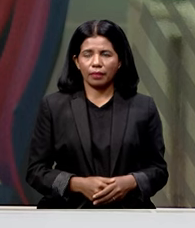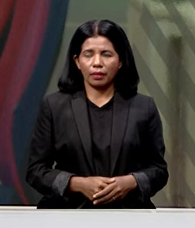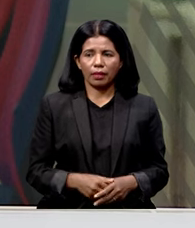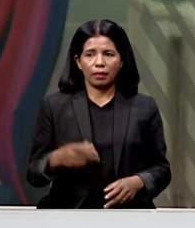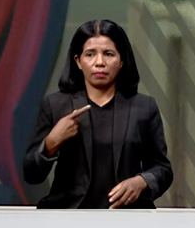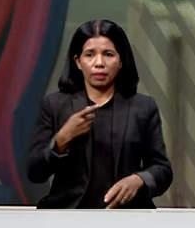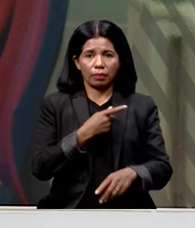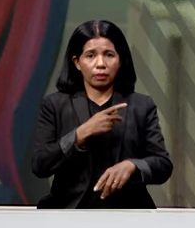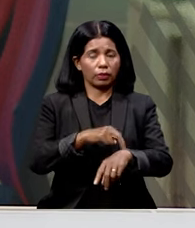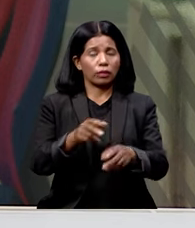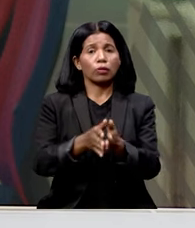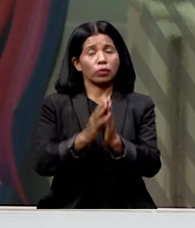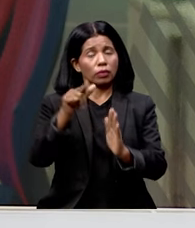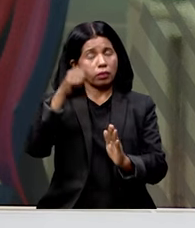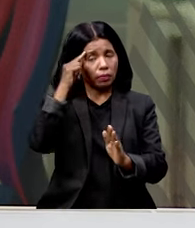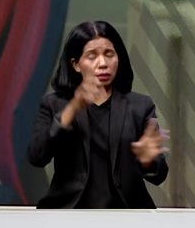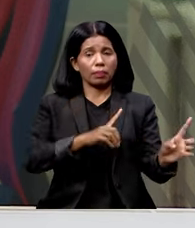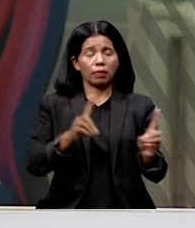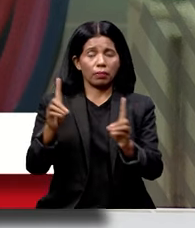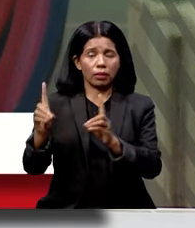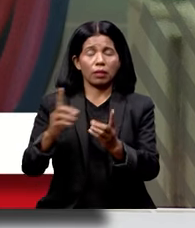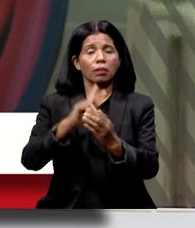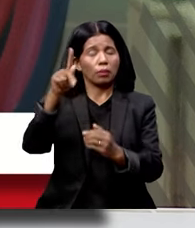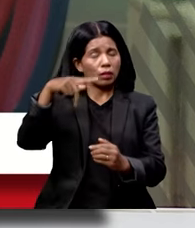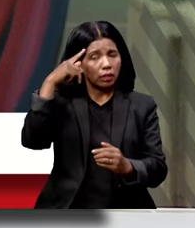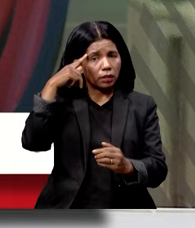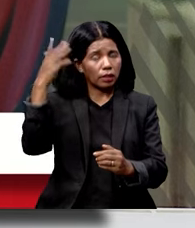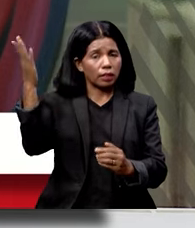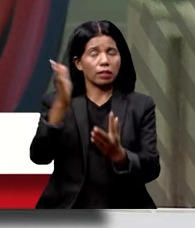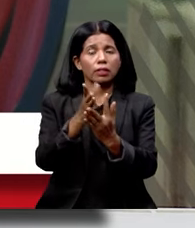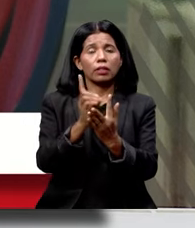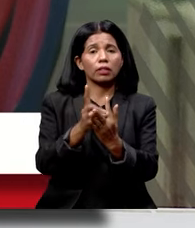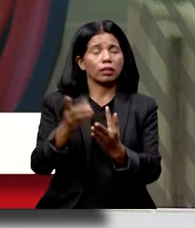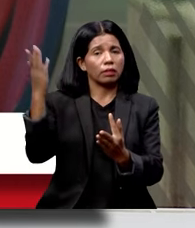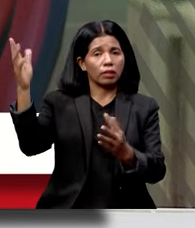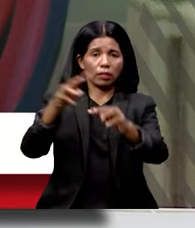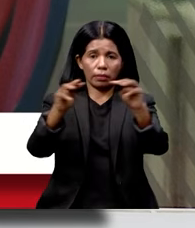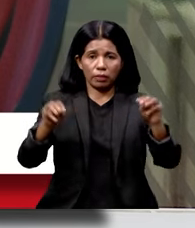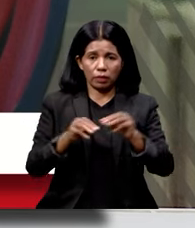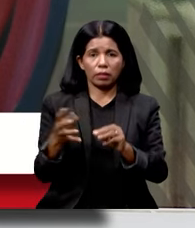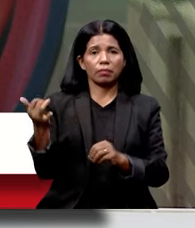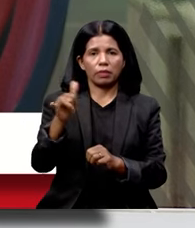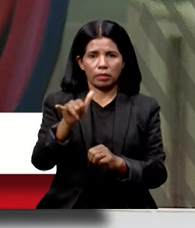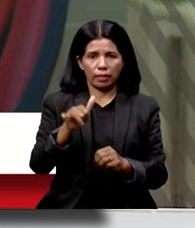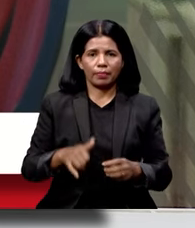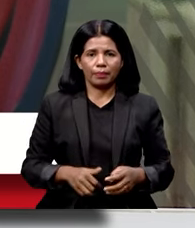O Parlamento Nacional do seu governo implementa uma política de descentralização e município Sira.